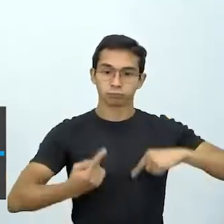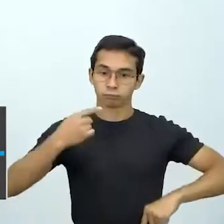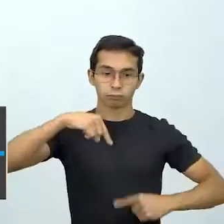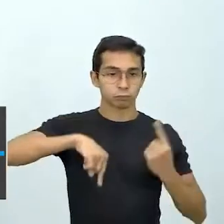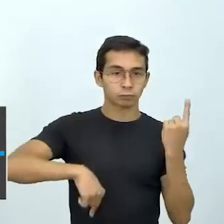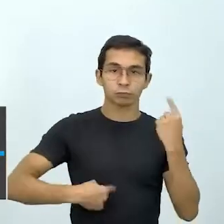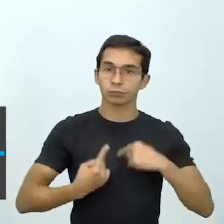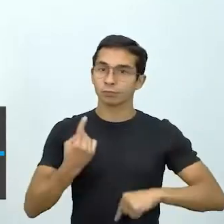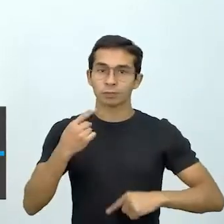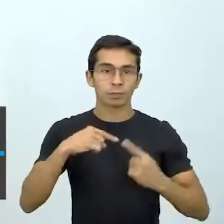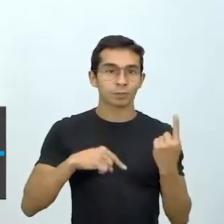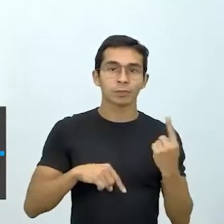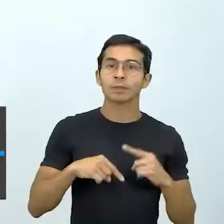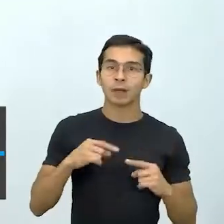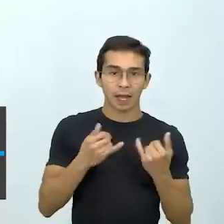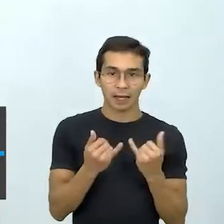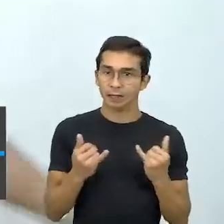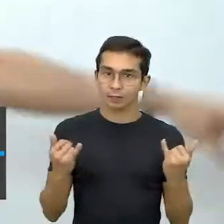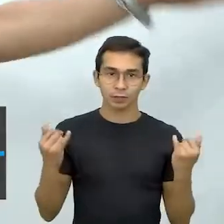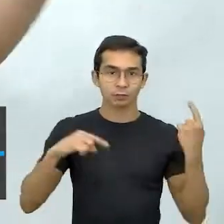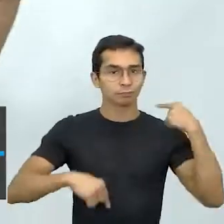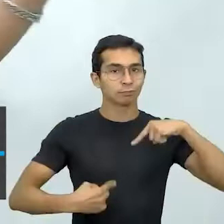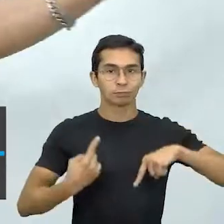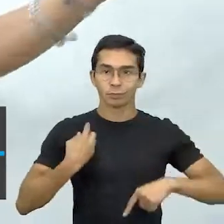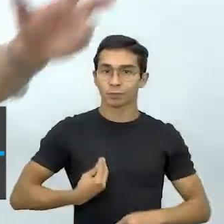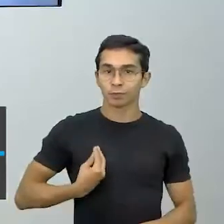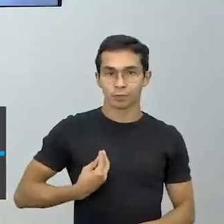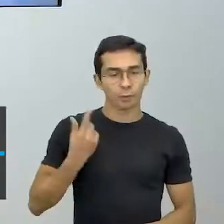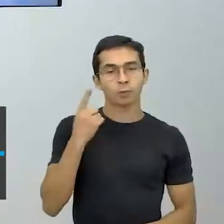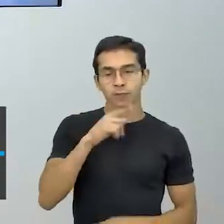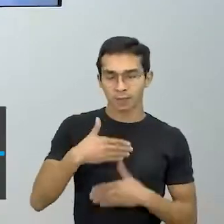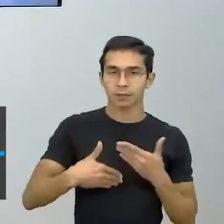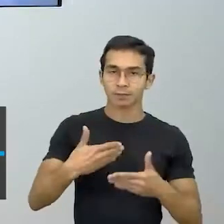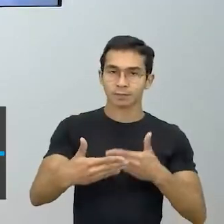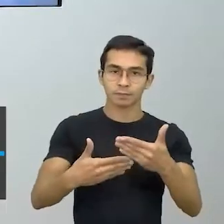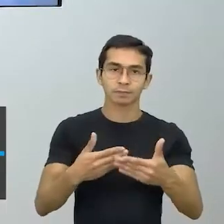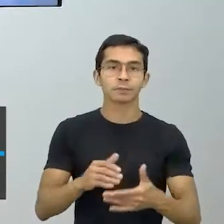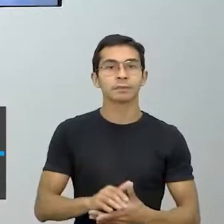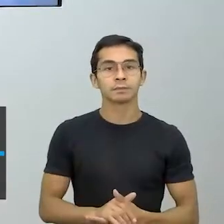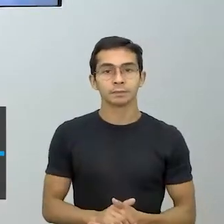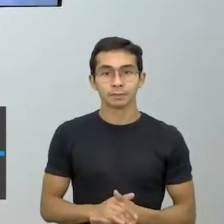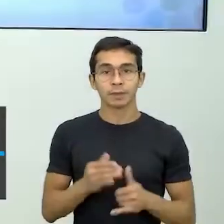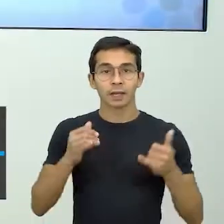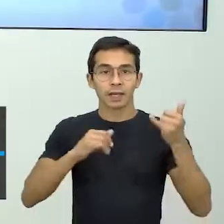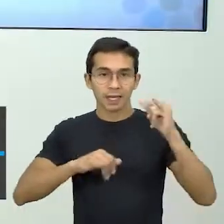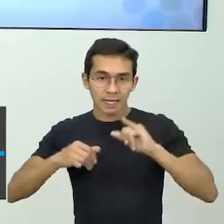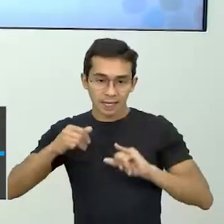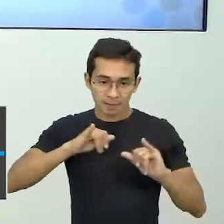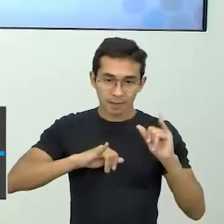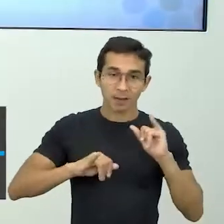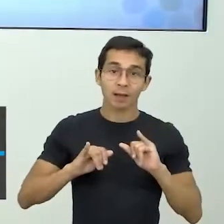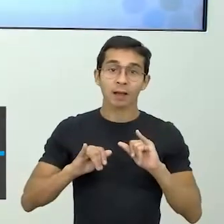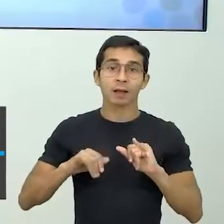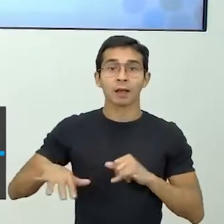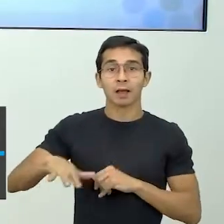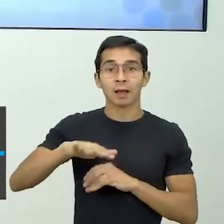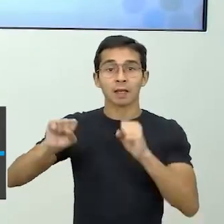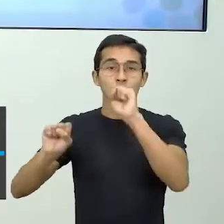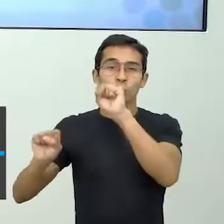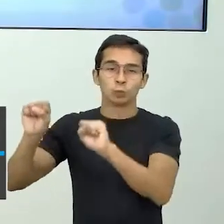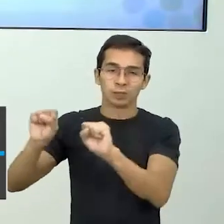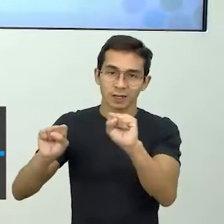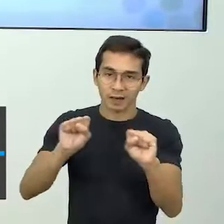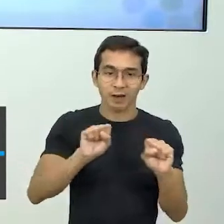produção de energia para a vida dos seres vivos. E reações químicas que vão acontecer tanto no âmbito industrial, quanto reações químicas